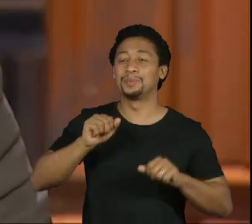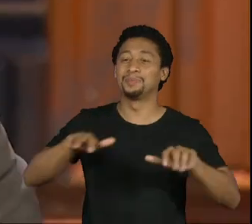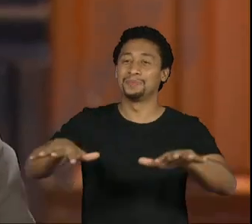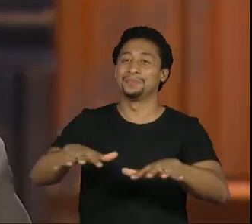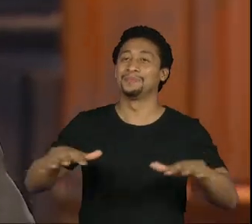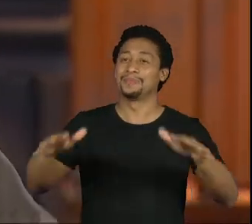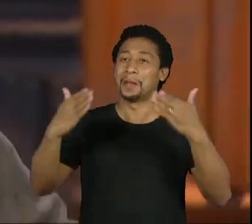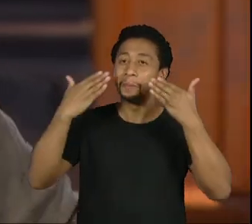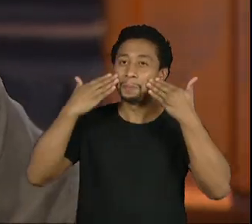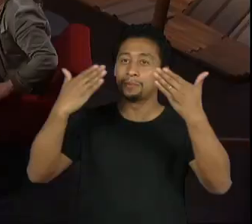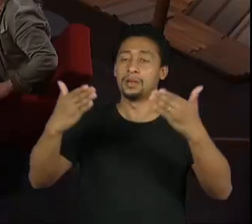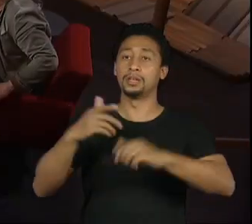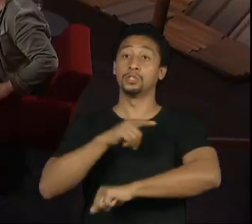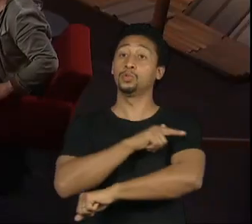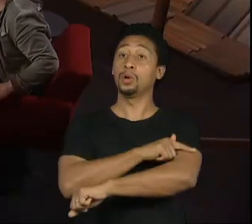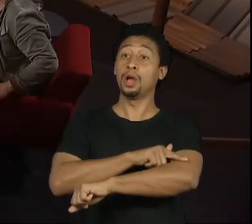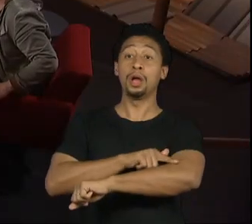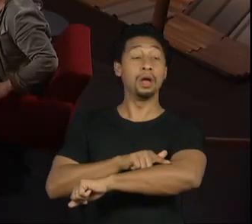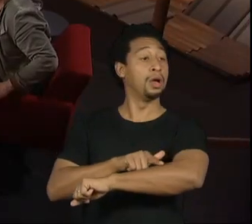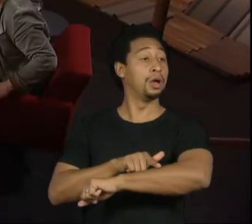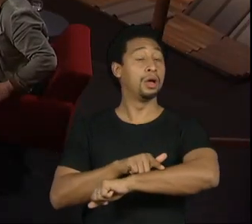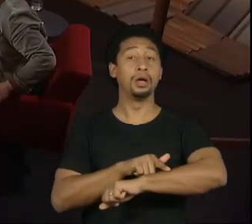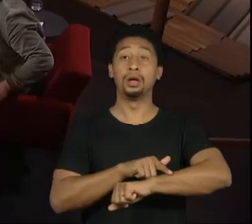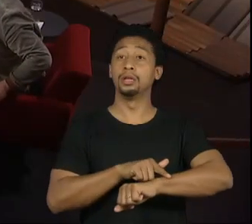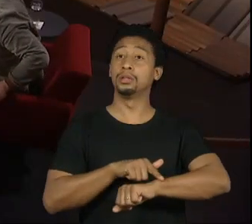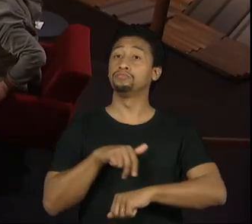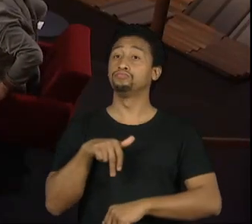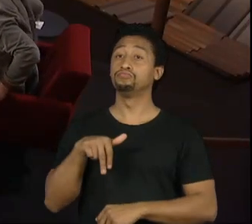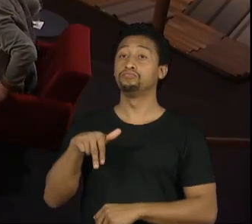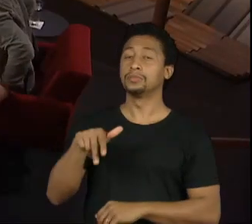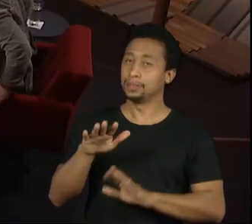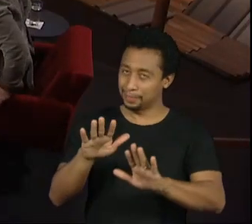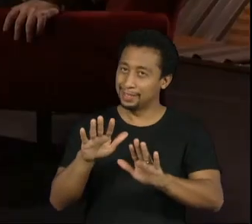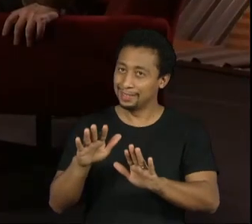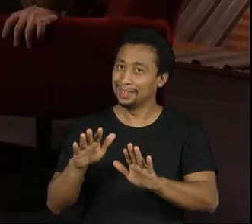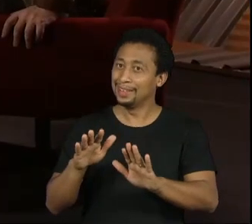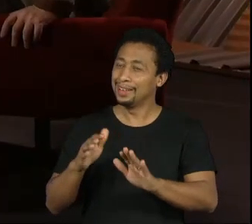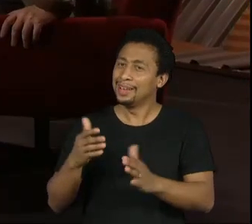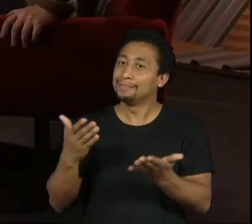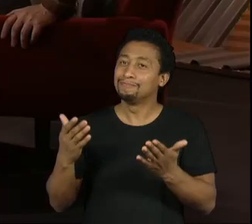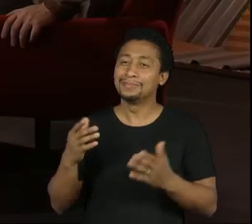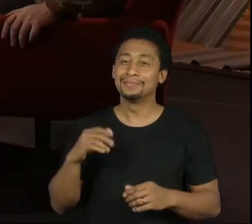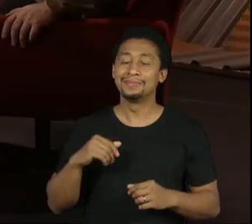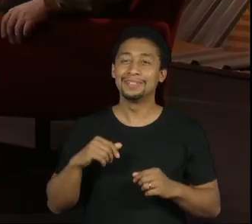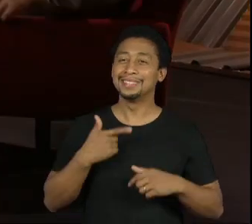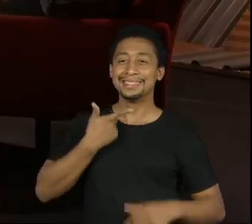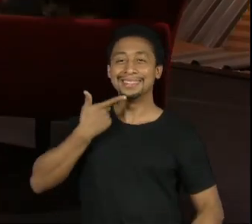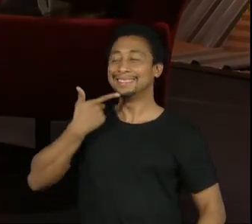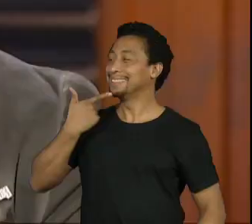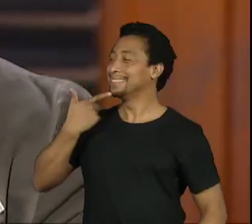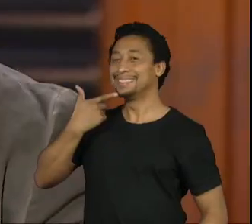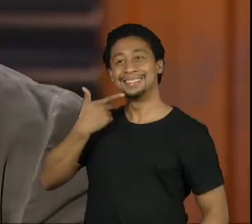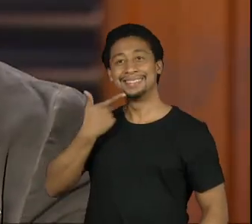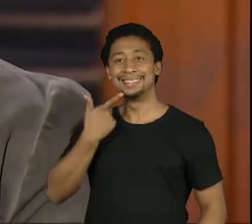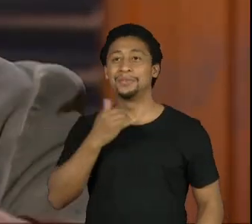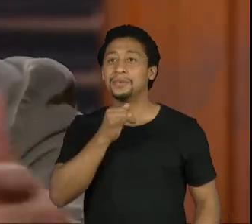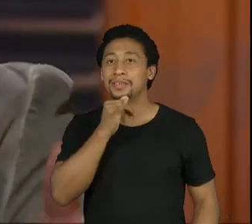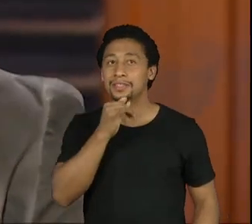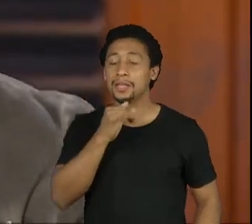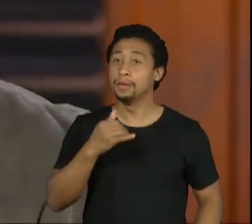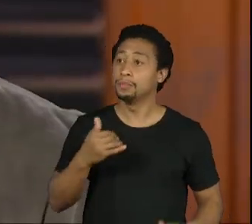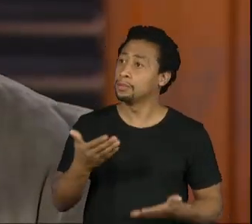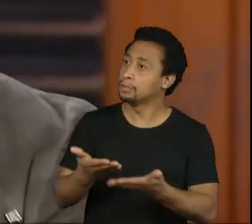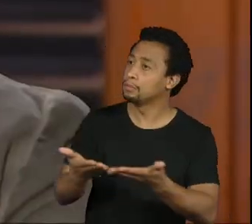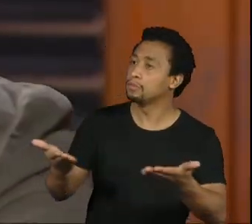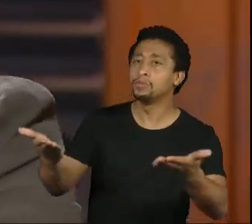pessoa mais educada não minha filha você acha do cara vai até uma pessoa assim parte só fala assim eu desejo a